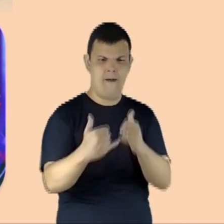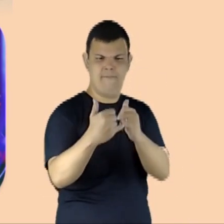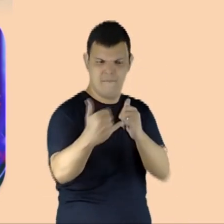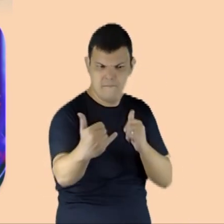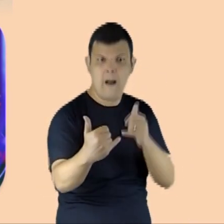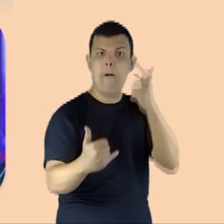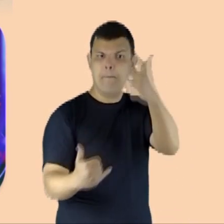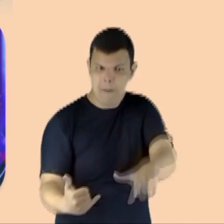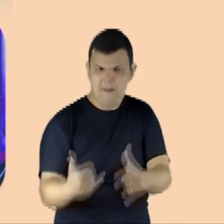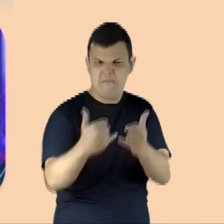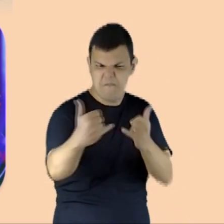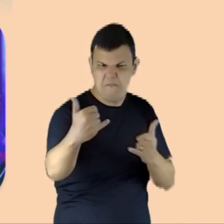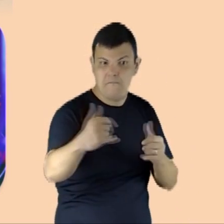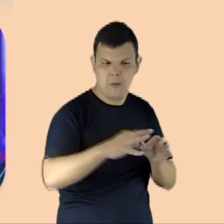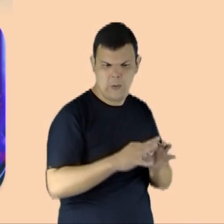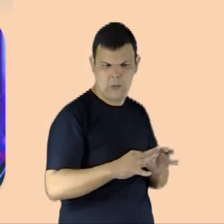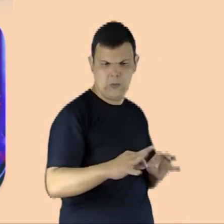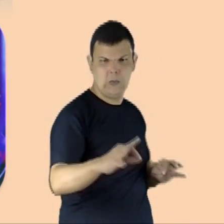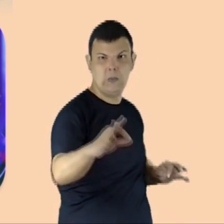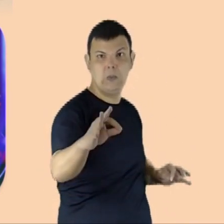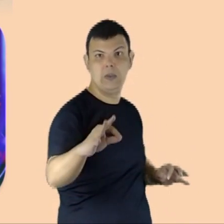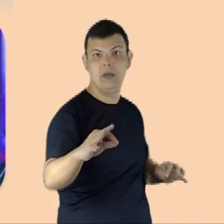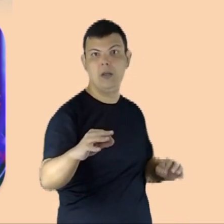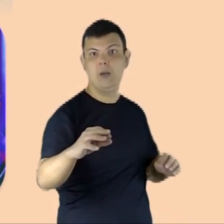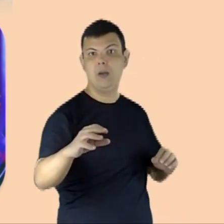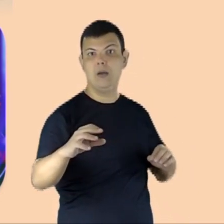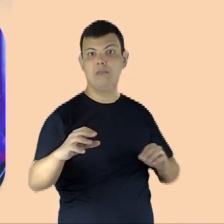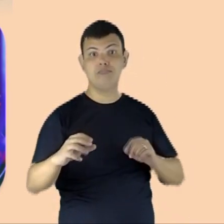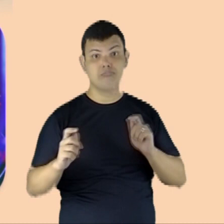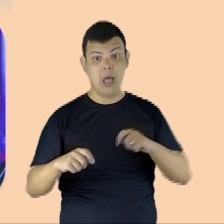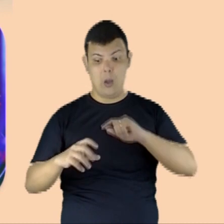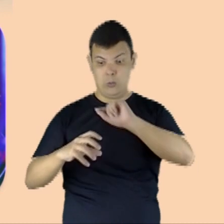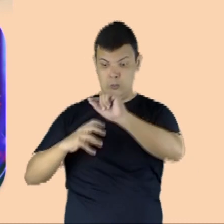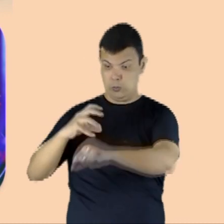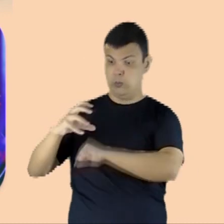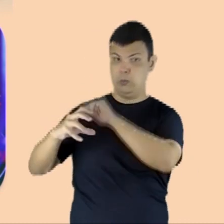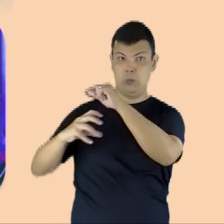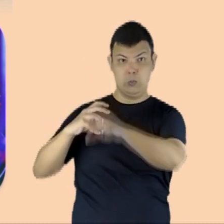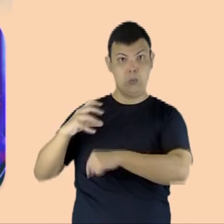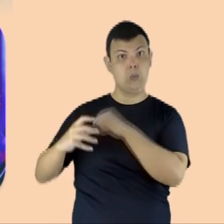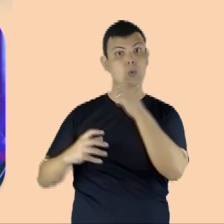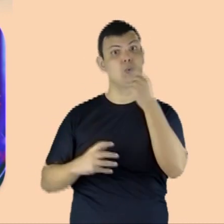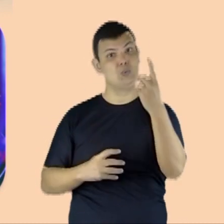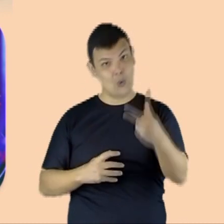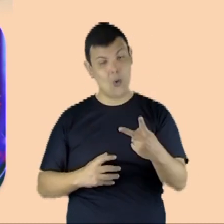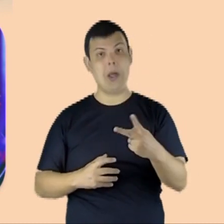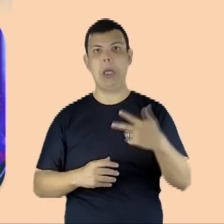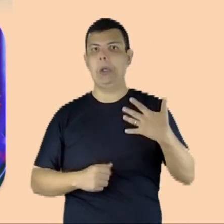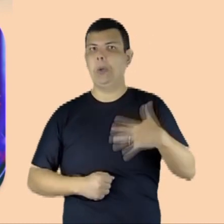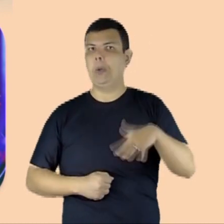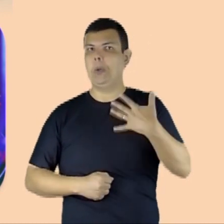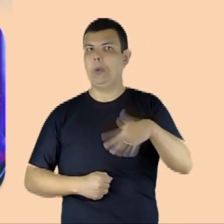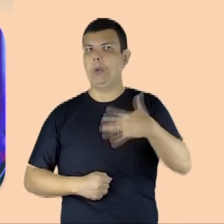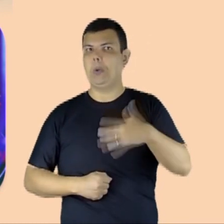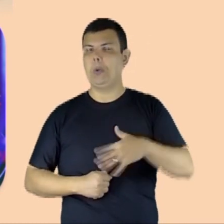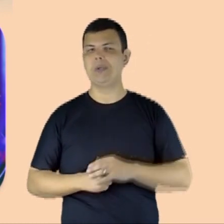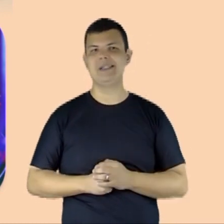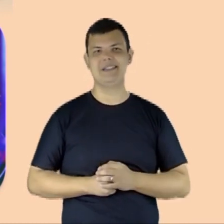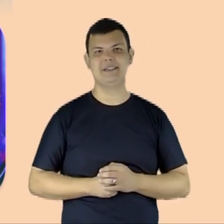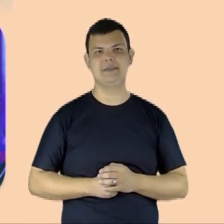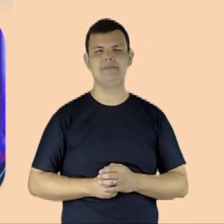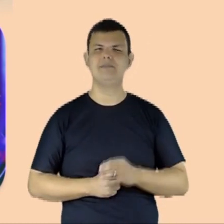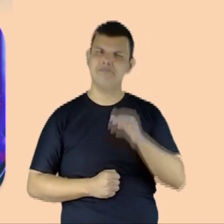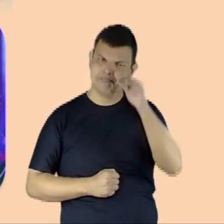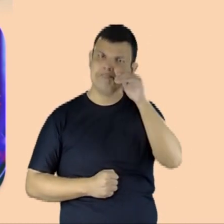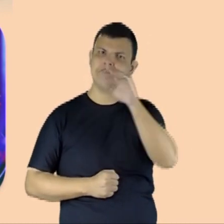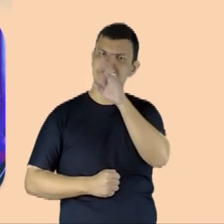seriam suficientes para dar mais de 2 voltas ao redor da Terra. Curioso, né, gente? Se a gente fosse enfileirar todas as